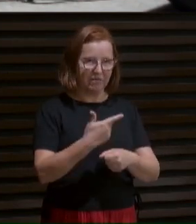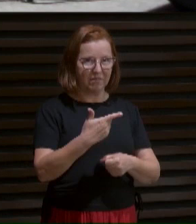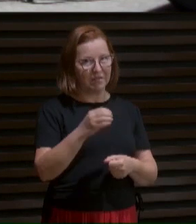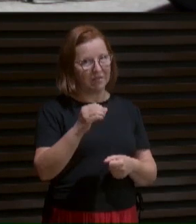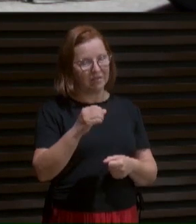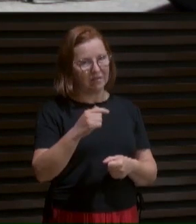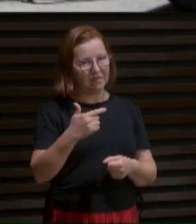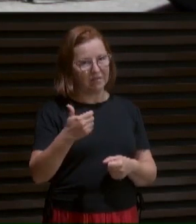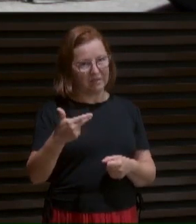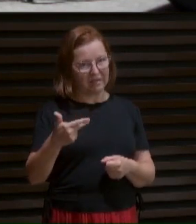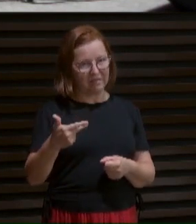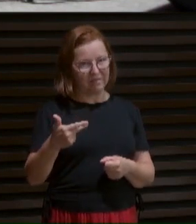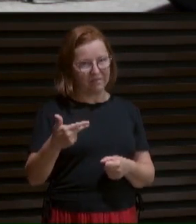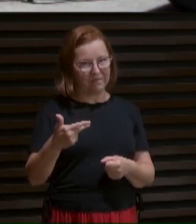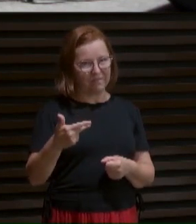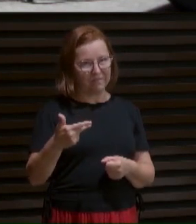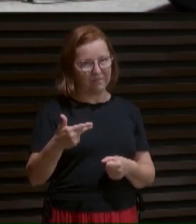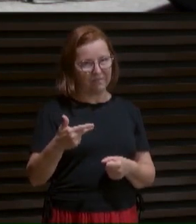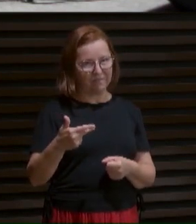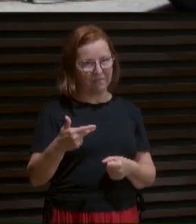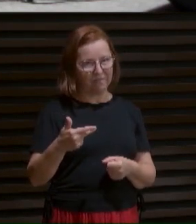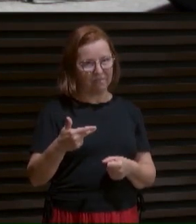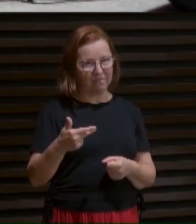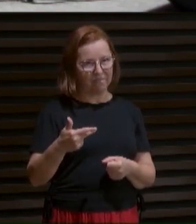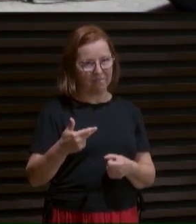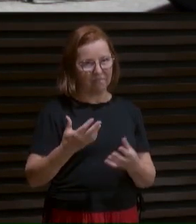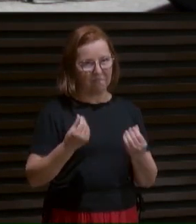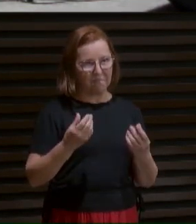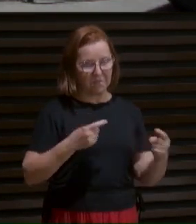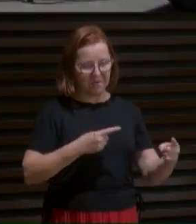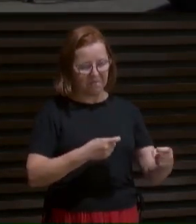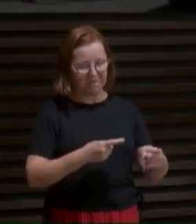2023 será um barril de pólvora.